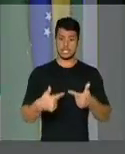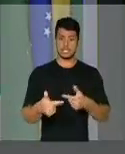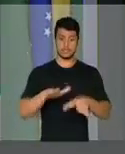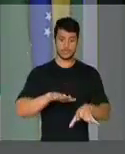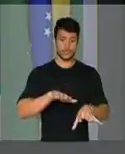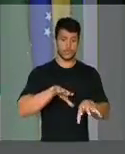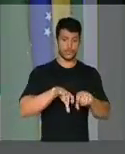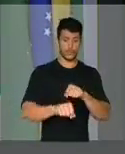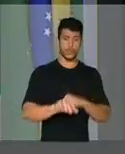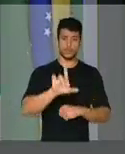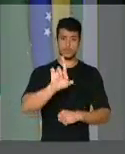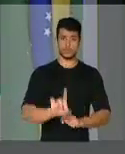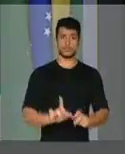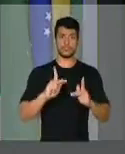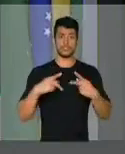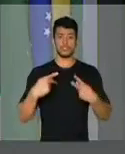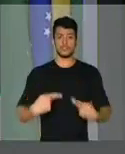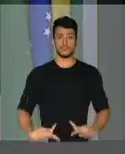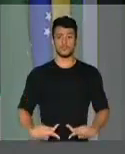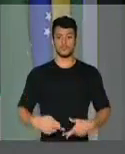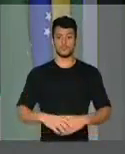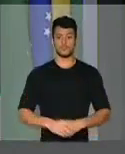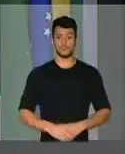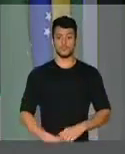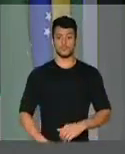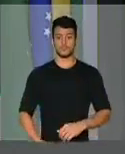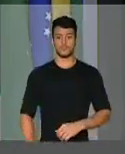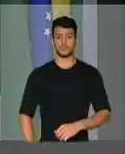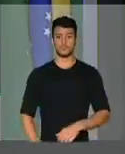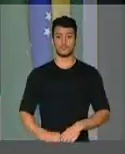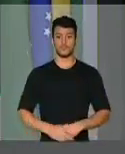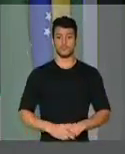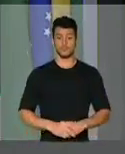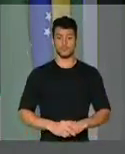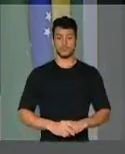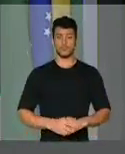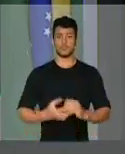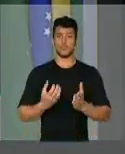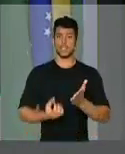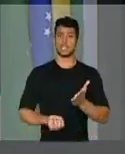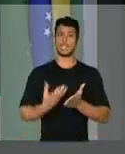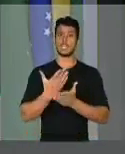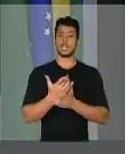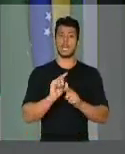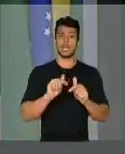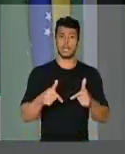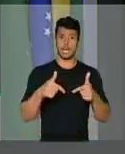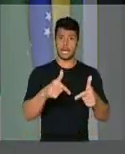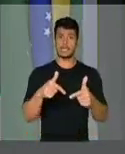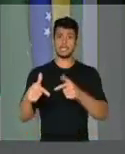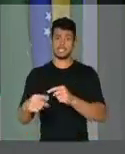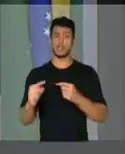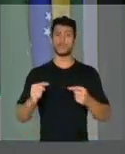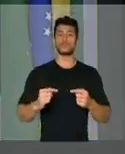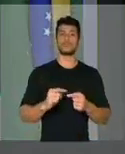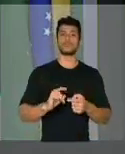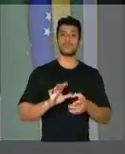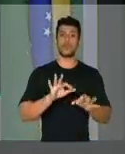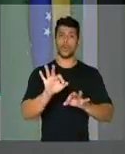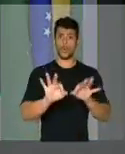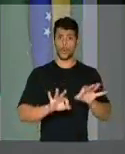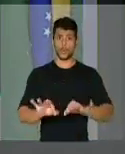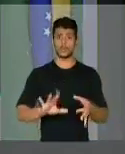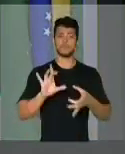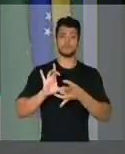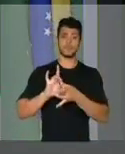em direitos humanos. Realizações de operações combinadas, planejadas